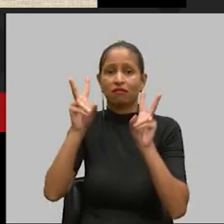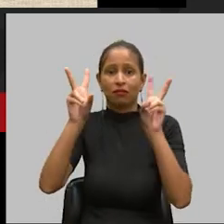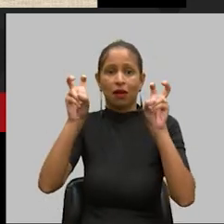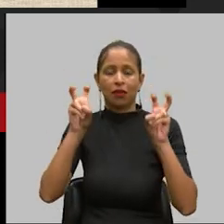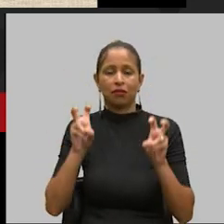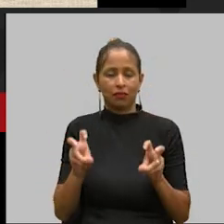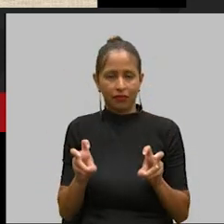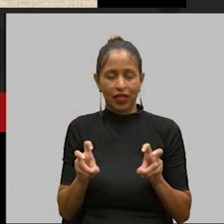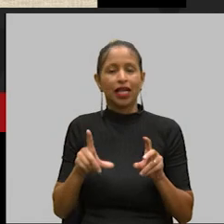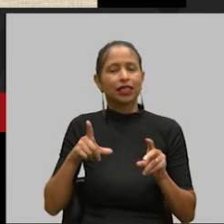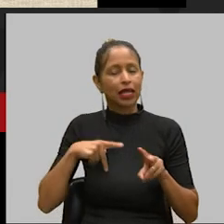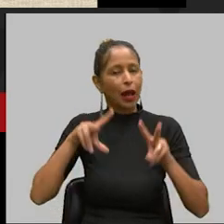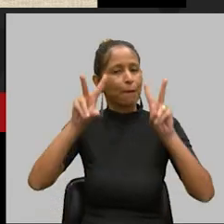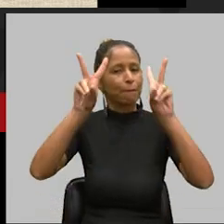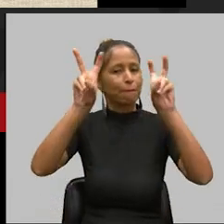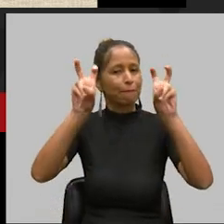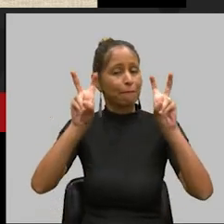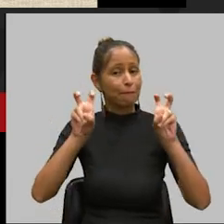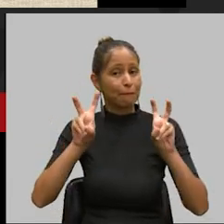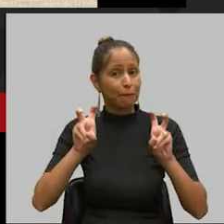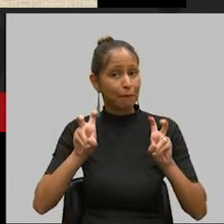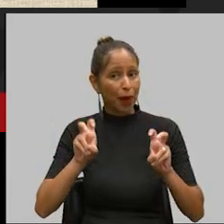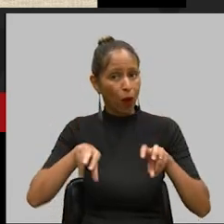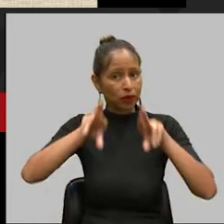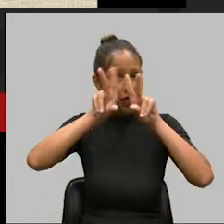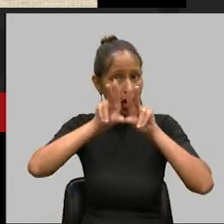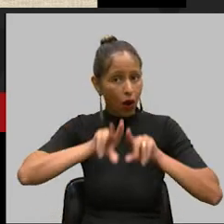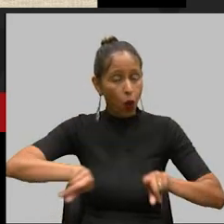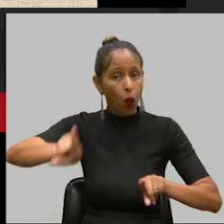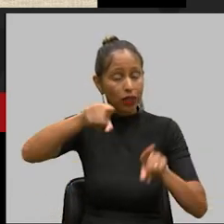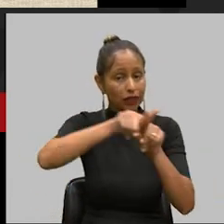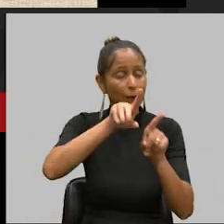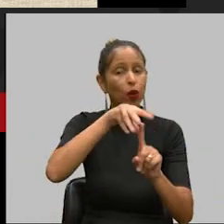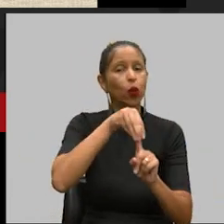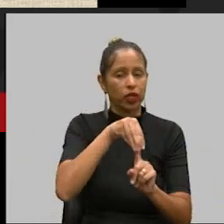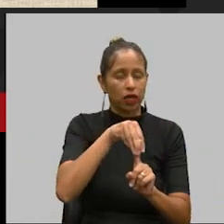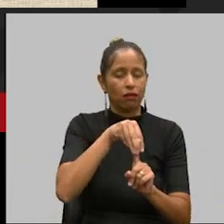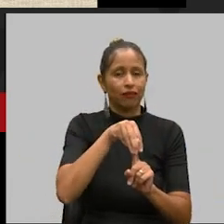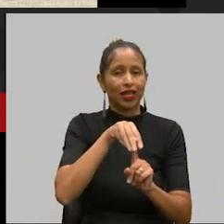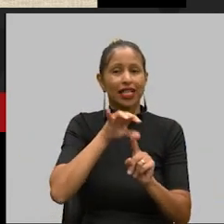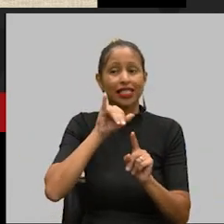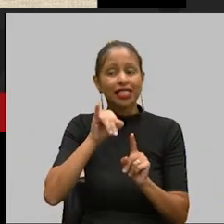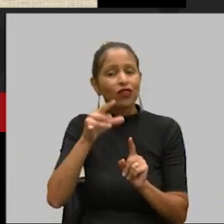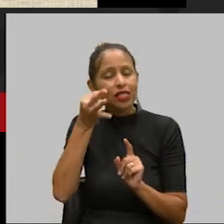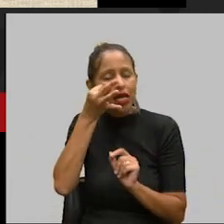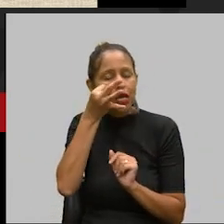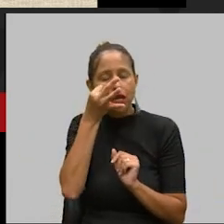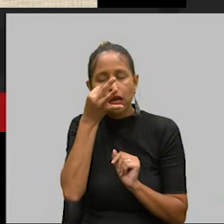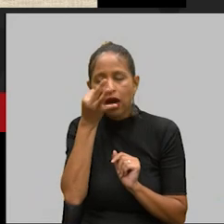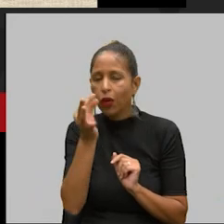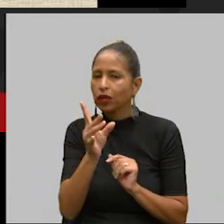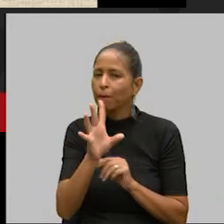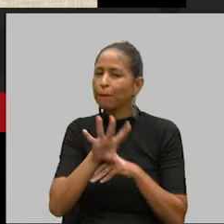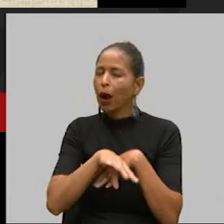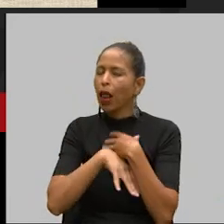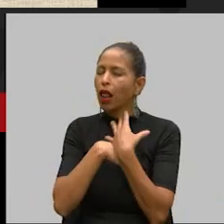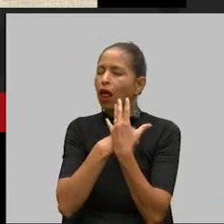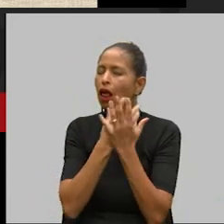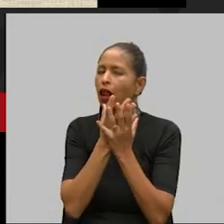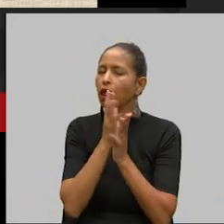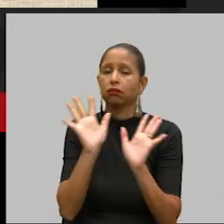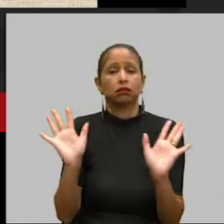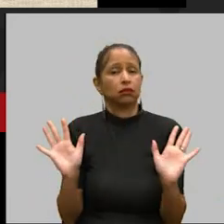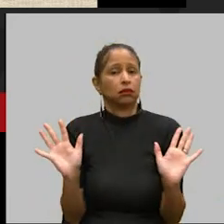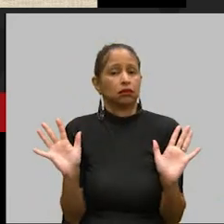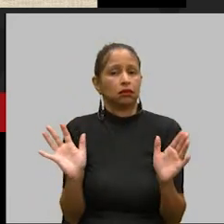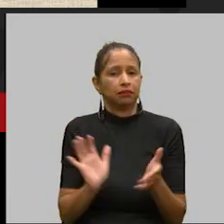temos pautas únicas e pautas da diversidade se a gente não não atentar para isso a gente embola o meio de campo pessoal